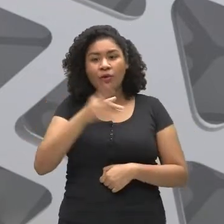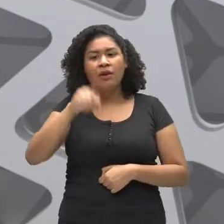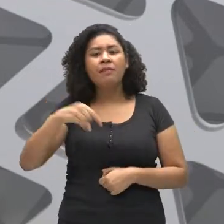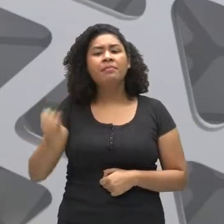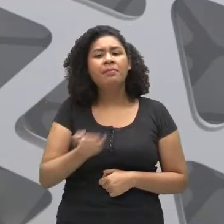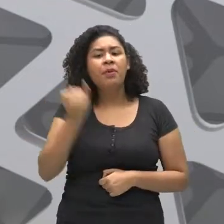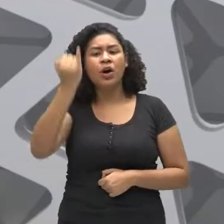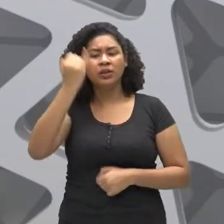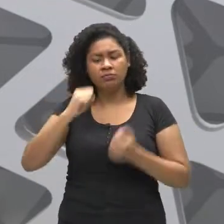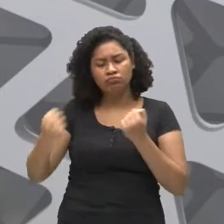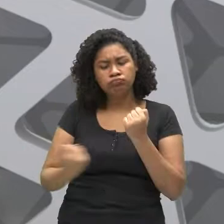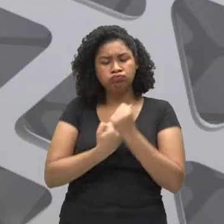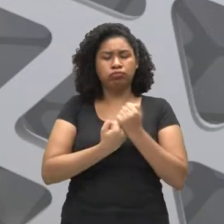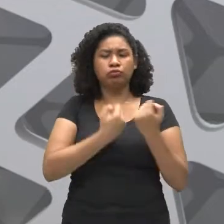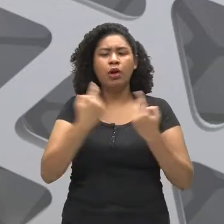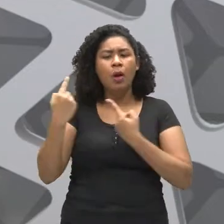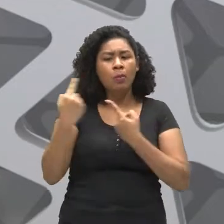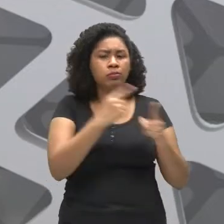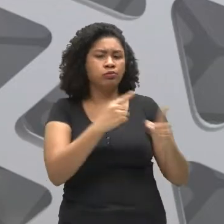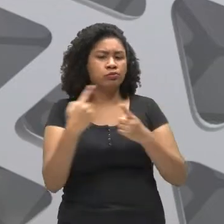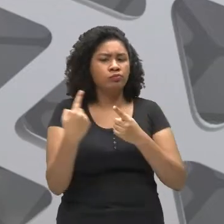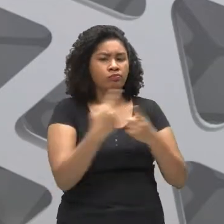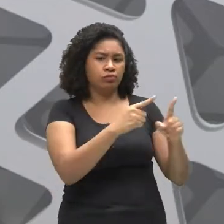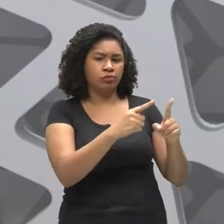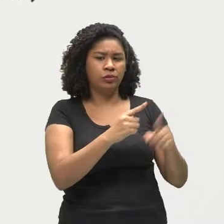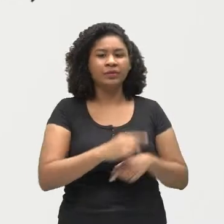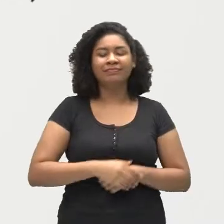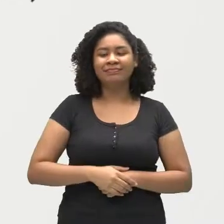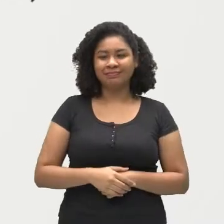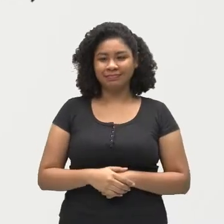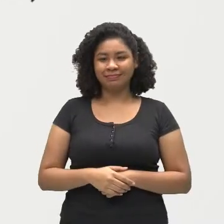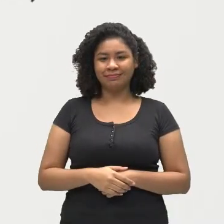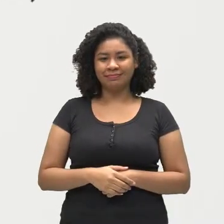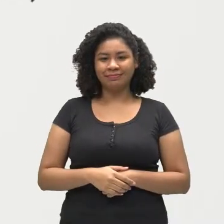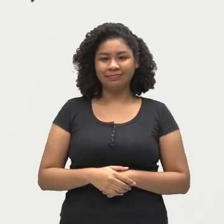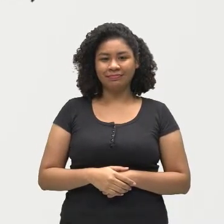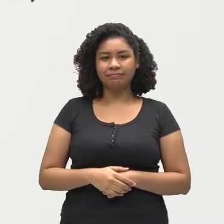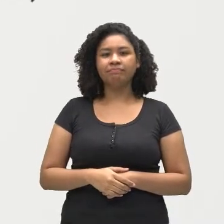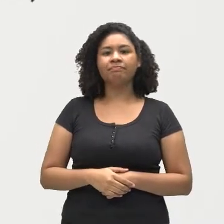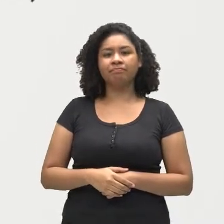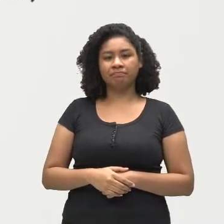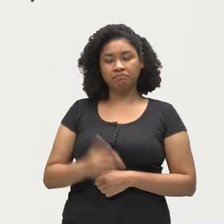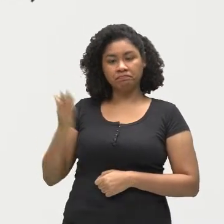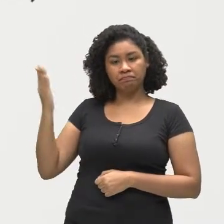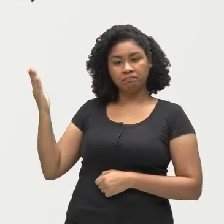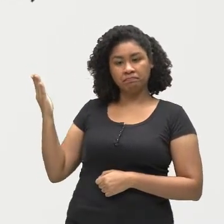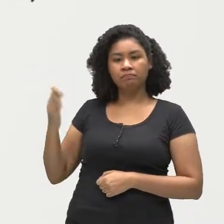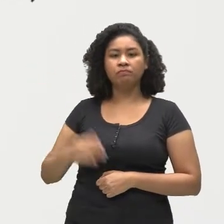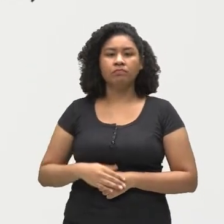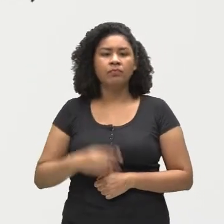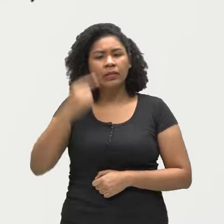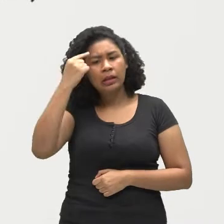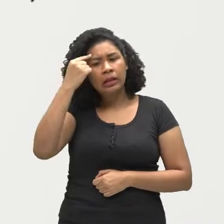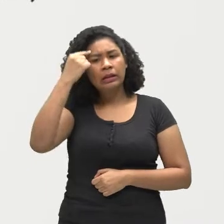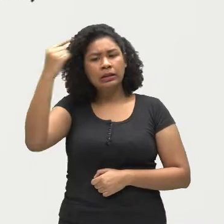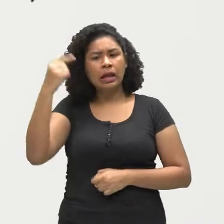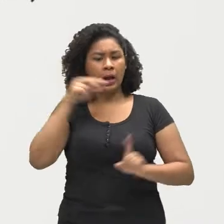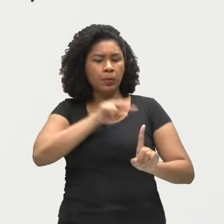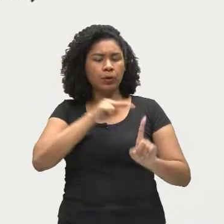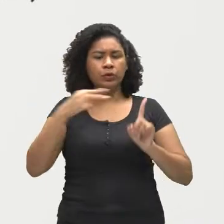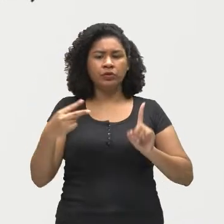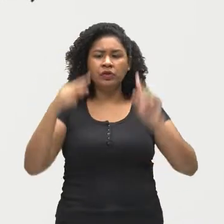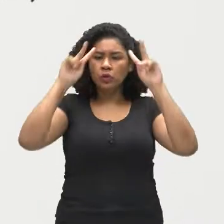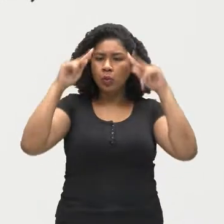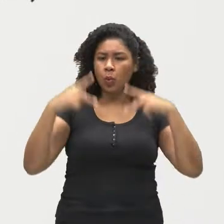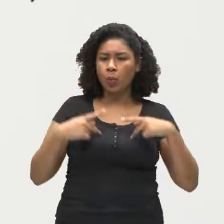reforçar essa contra-reforma. Olha o que diz aí para vocês. Igualmente, as ideias humanistas e